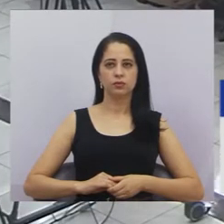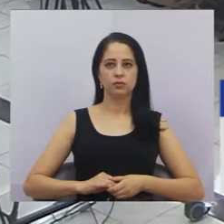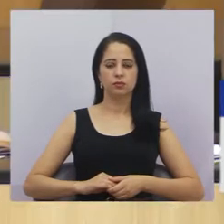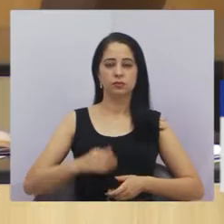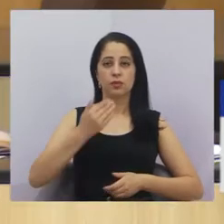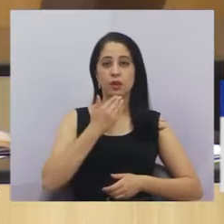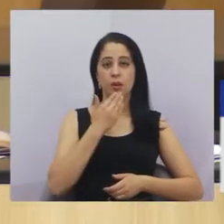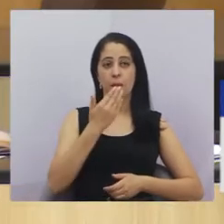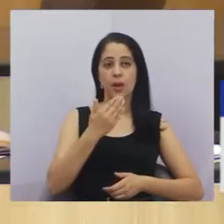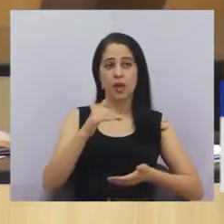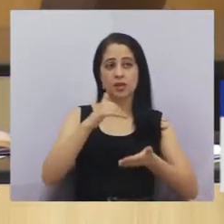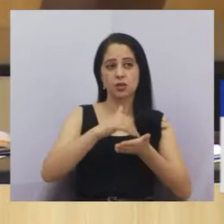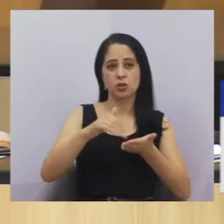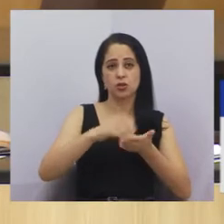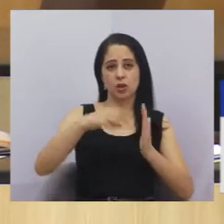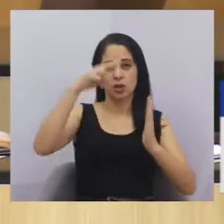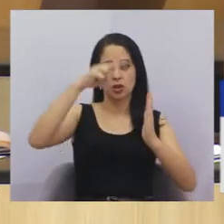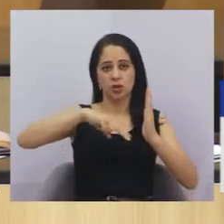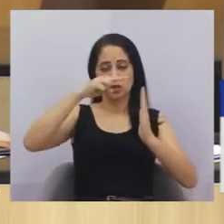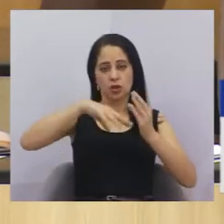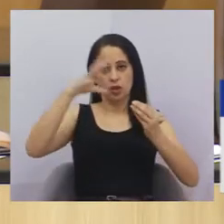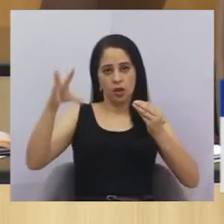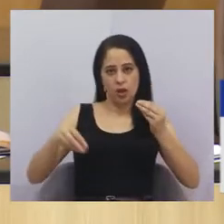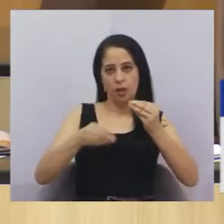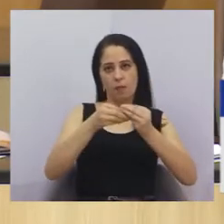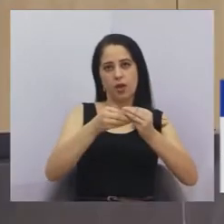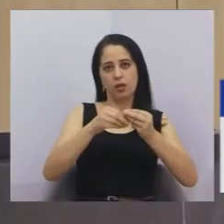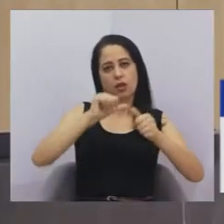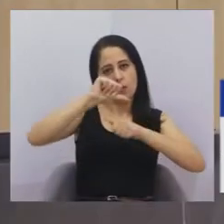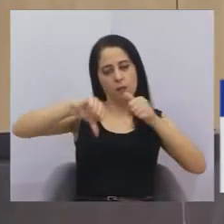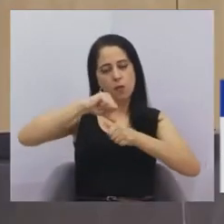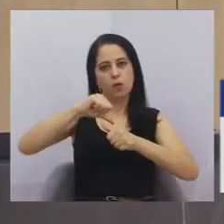Peço ao primeiro secretário que faça a leitura da emenda modificativa.